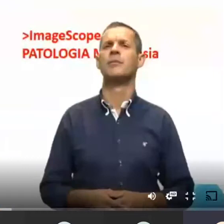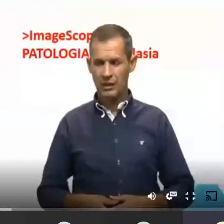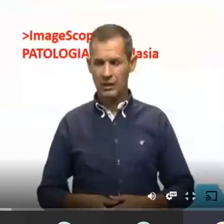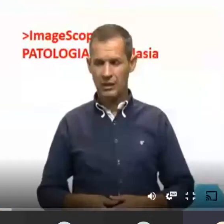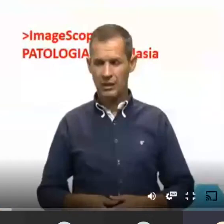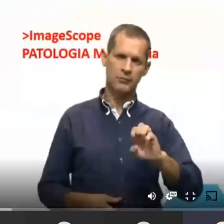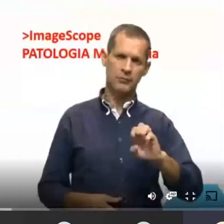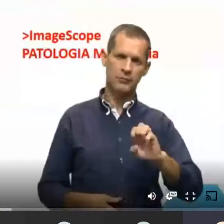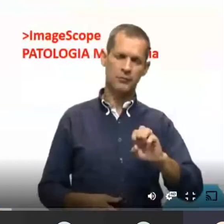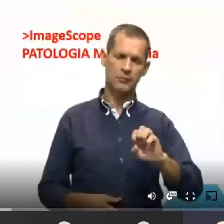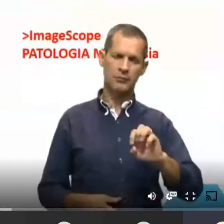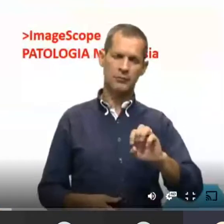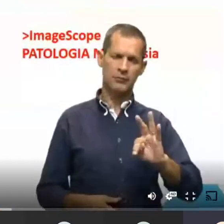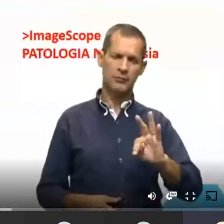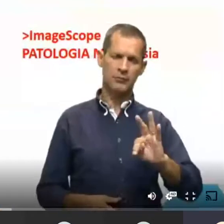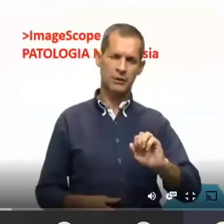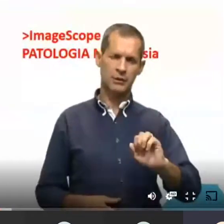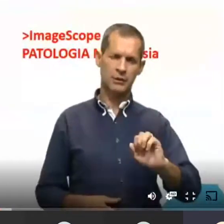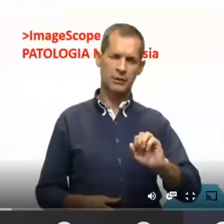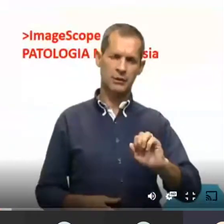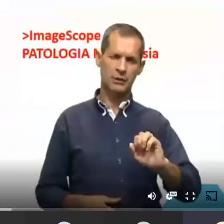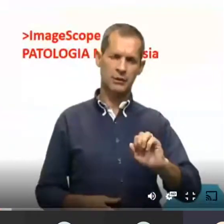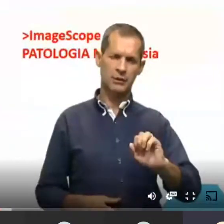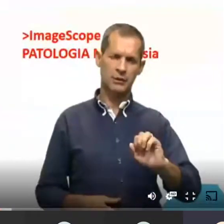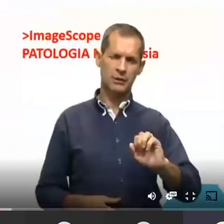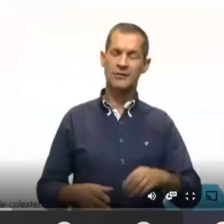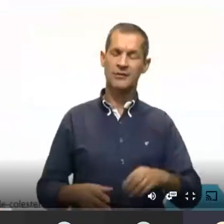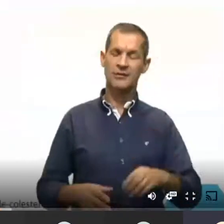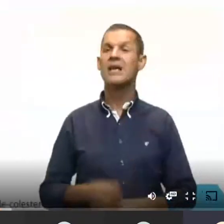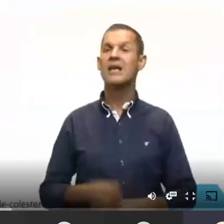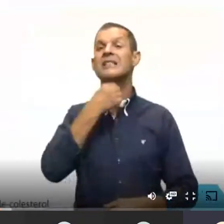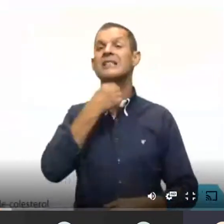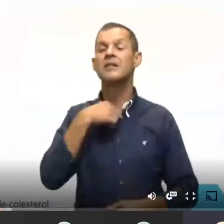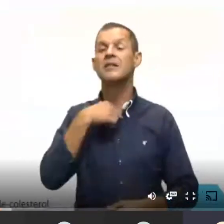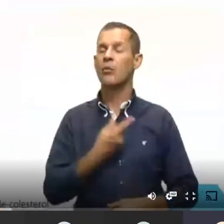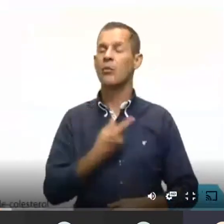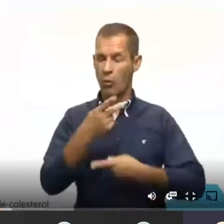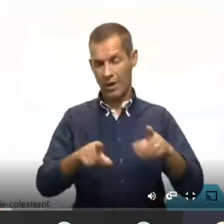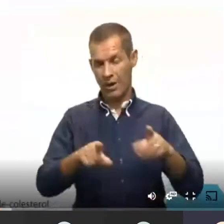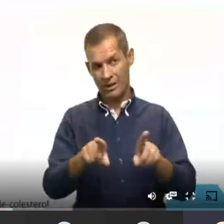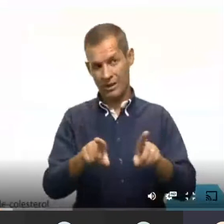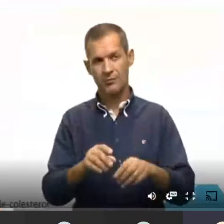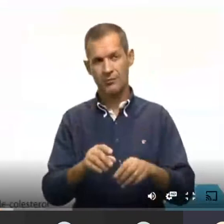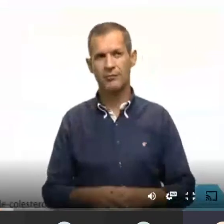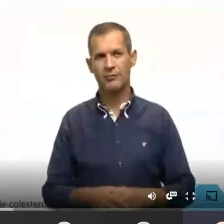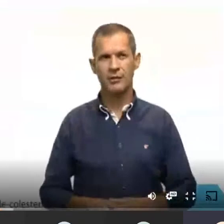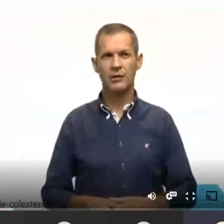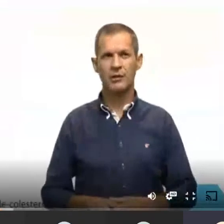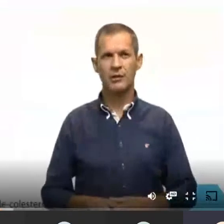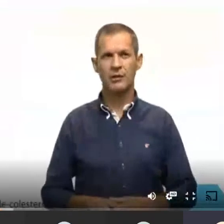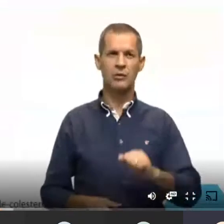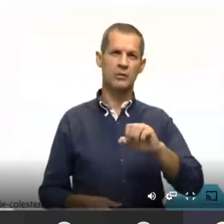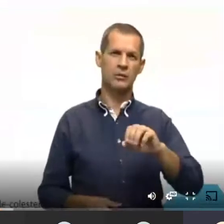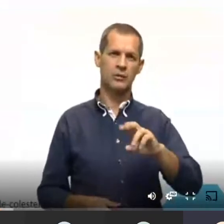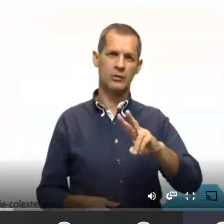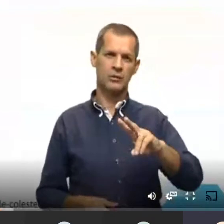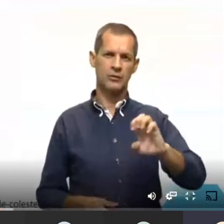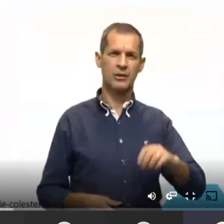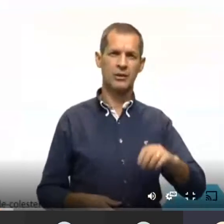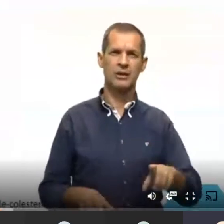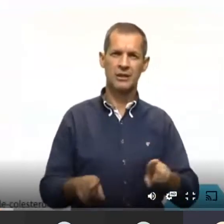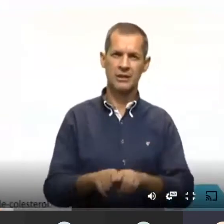da metaplasia de traqueia, a gente vai falar do AVE,